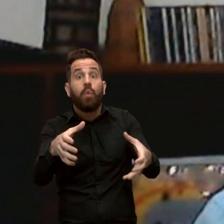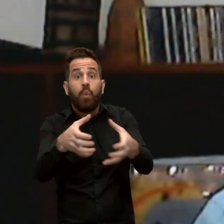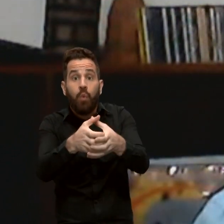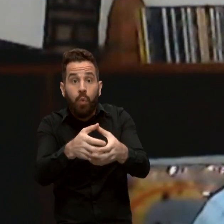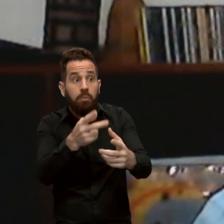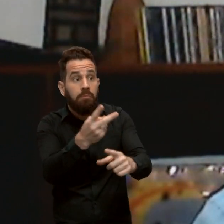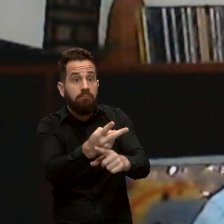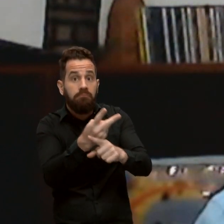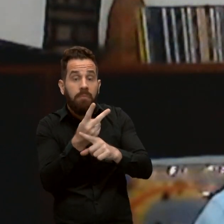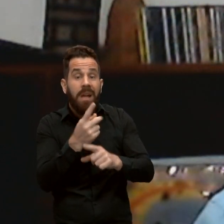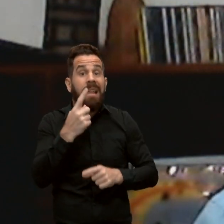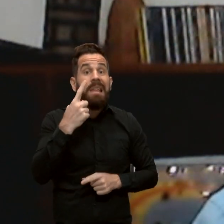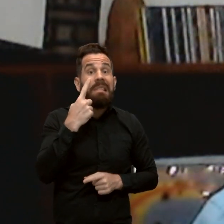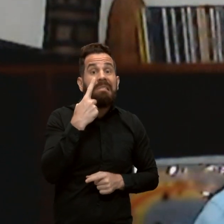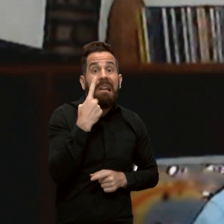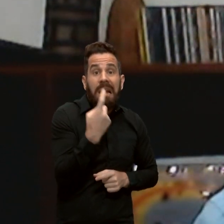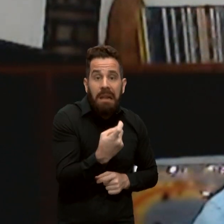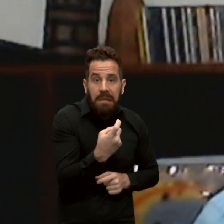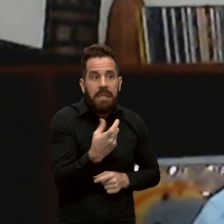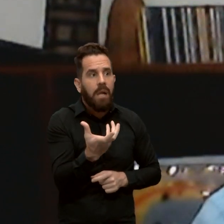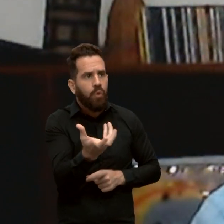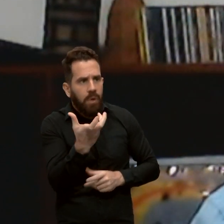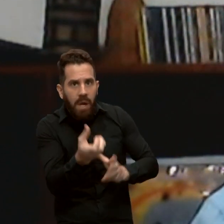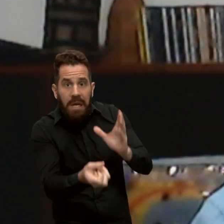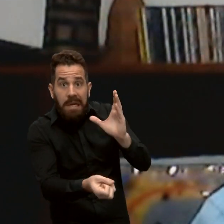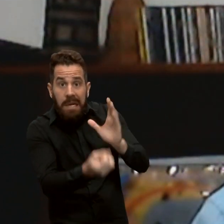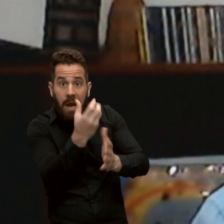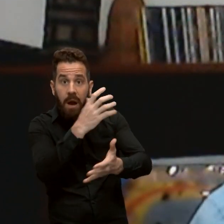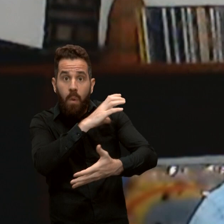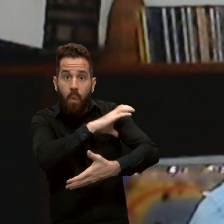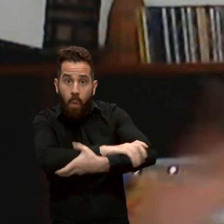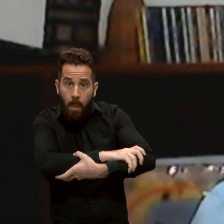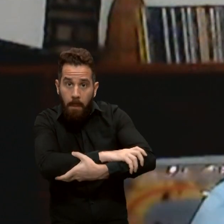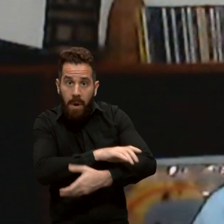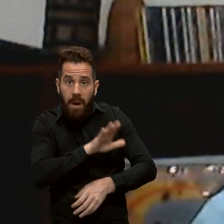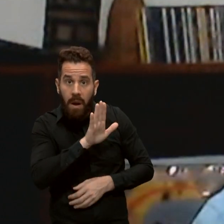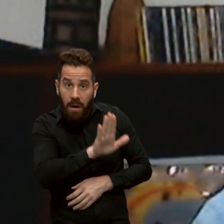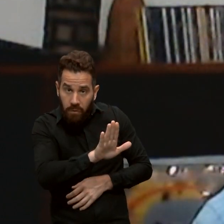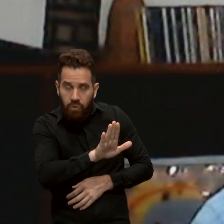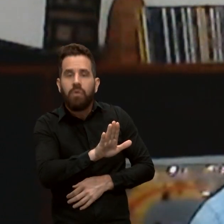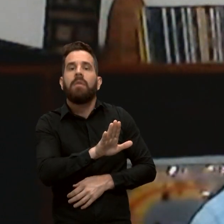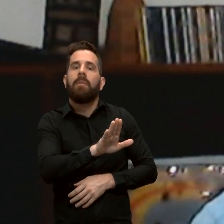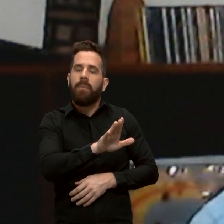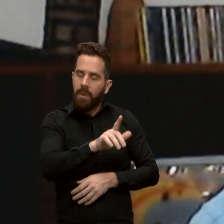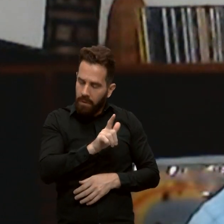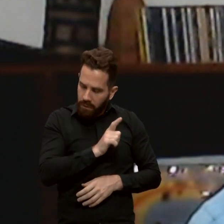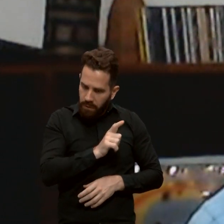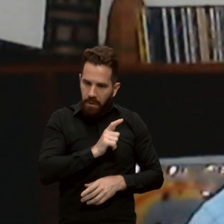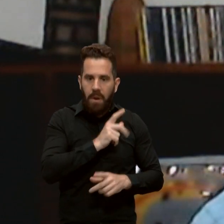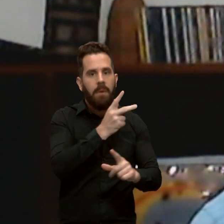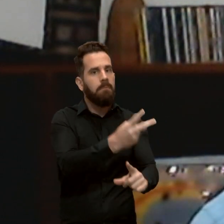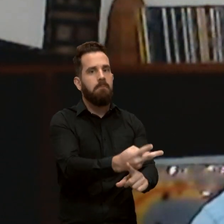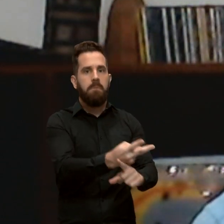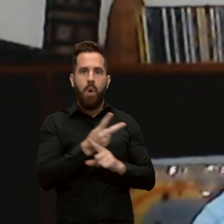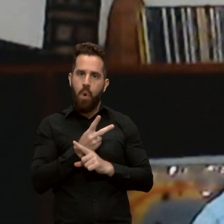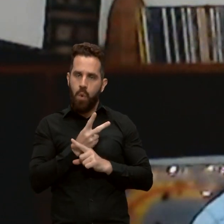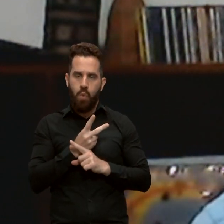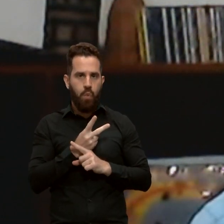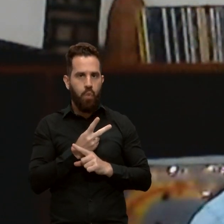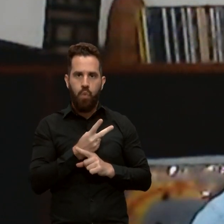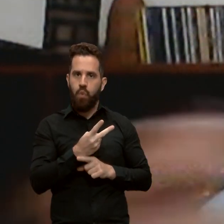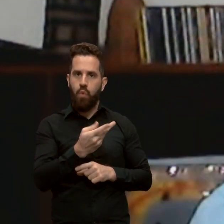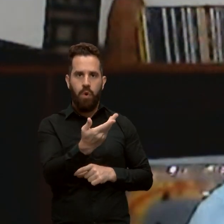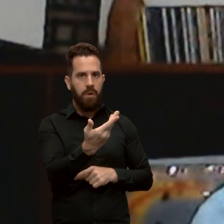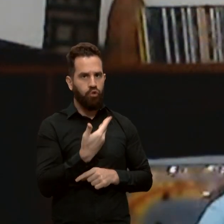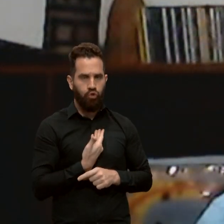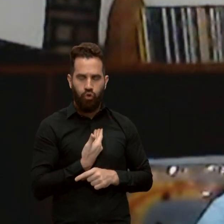constituir aí, se organizarem em cooperativas, né, normalmente eles fazem uma procura direta na incubadora, ou aqui na